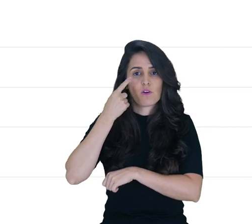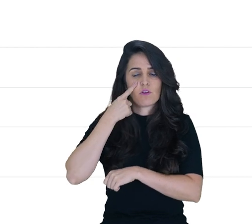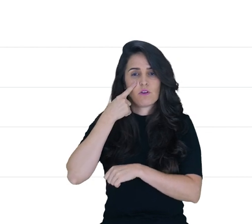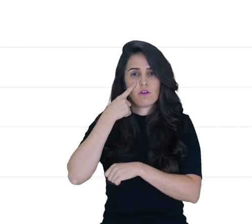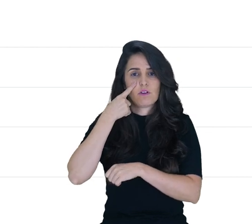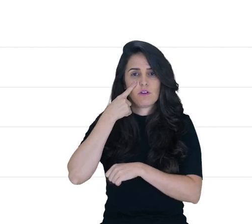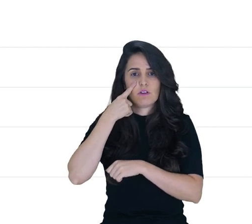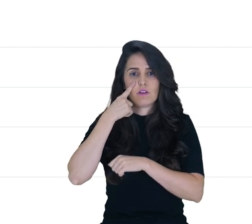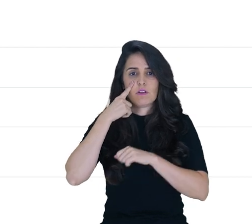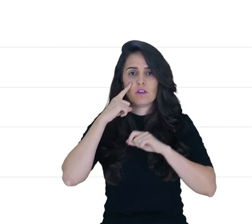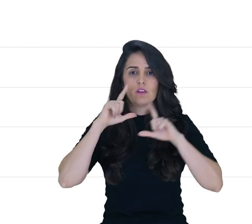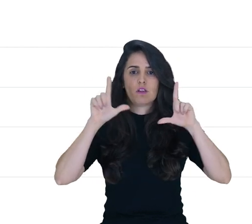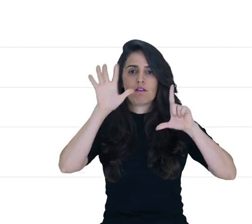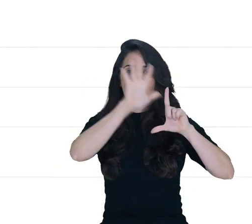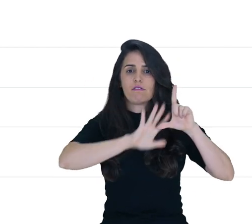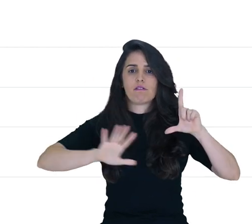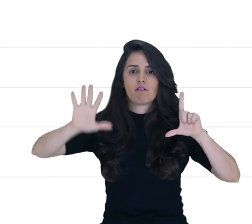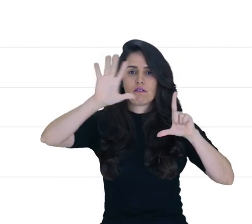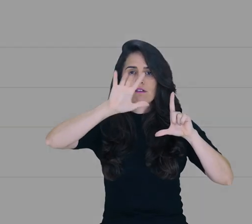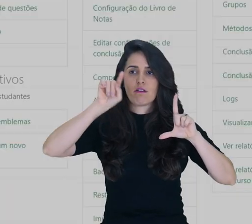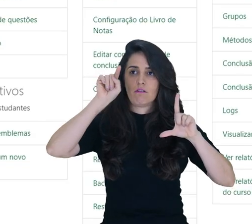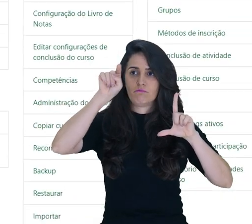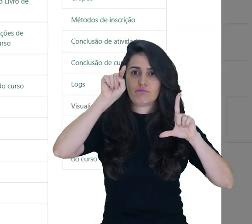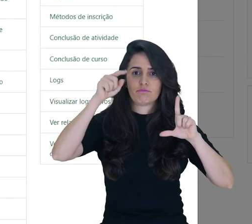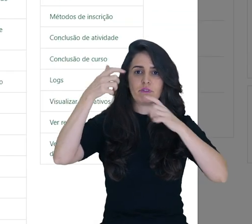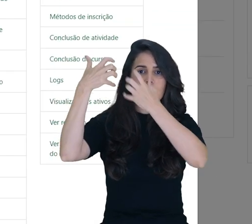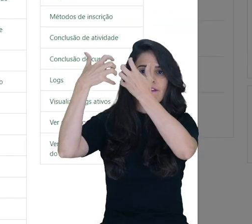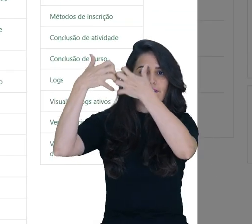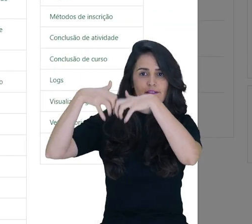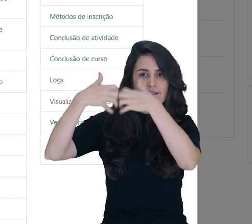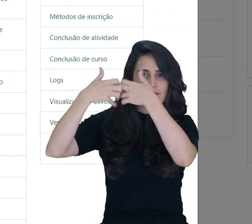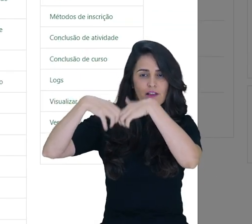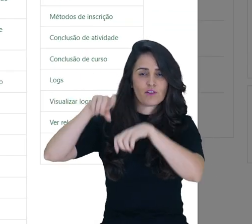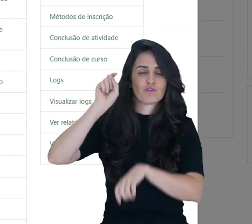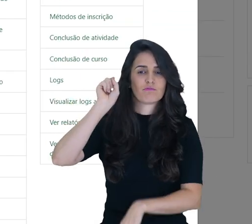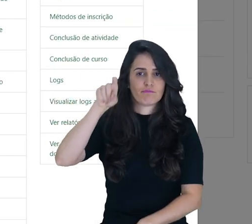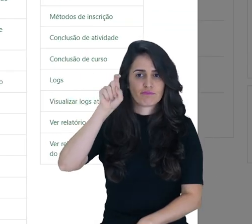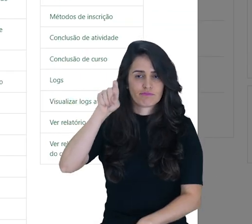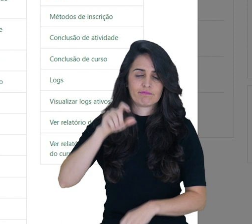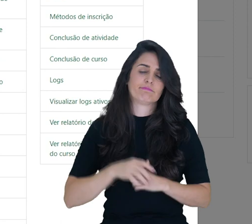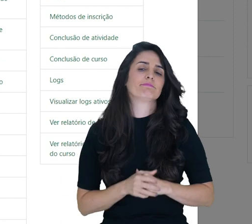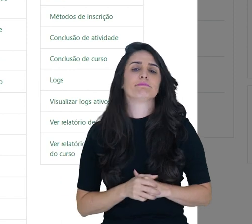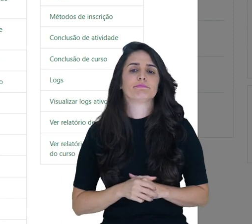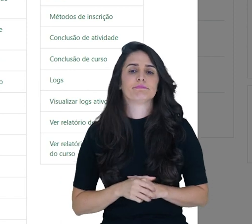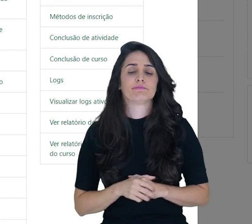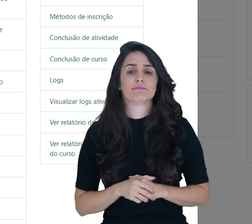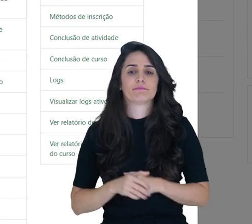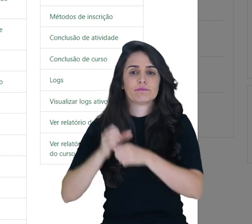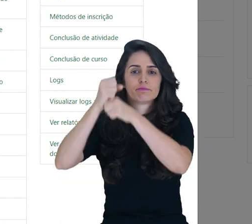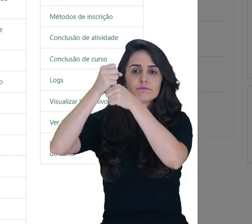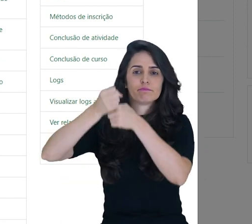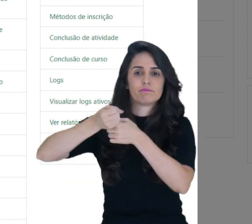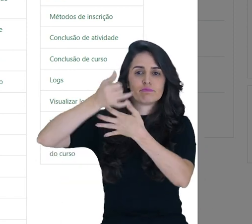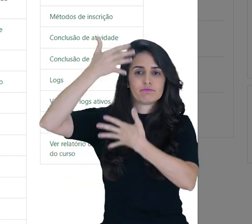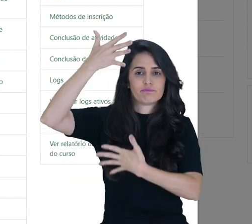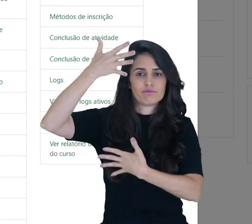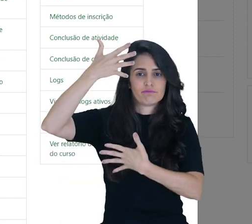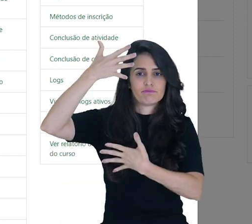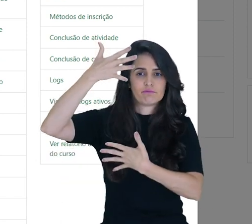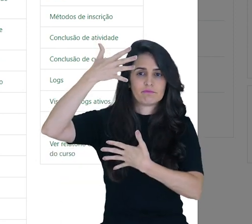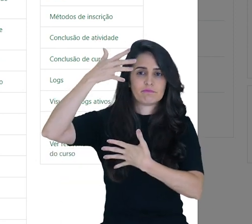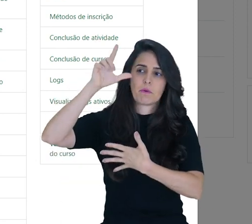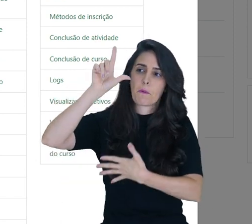uma engrenagem na área superior do curso clicando nesse botão você tem acesso as diversas